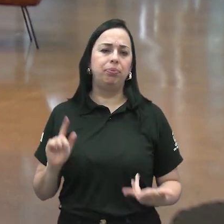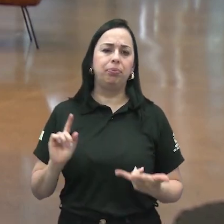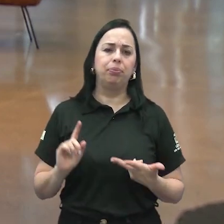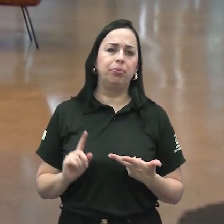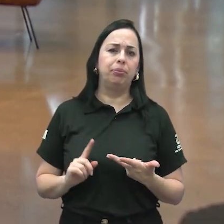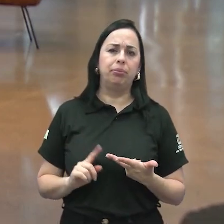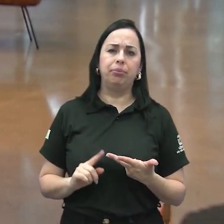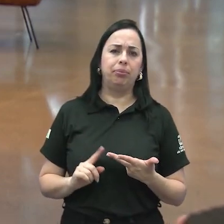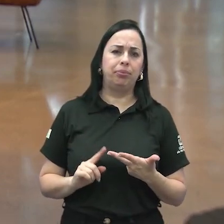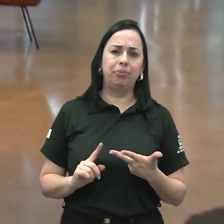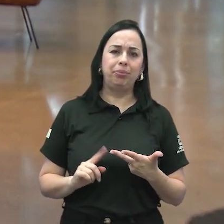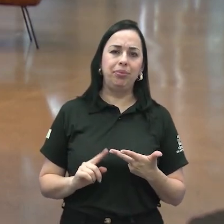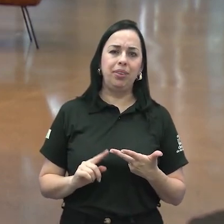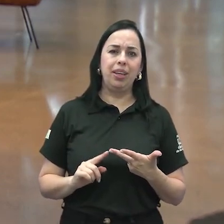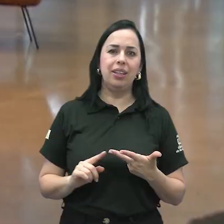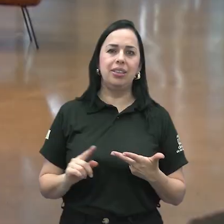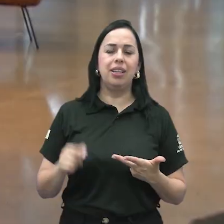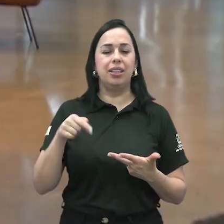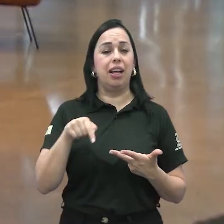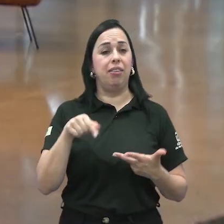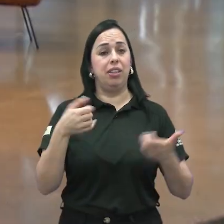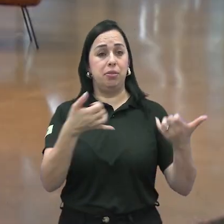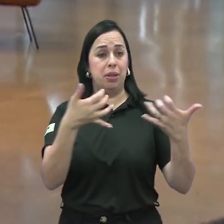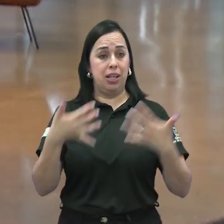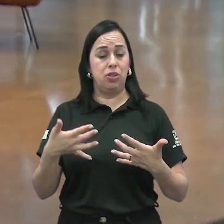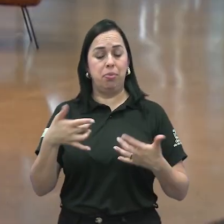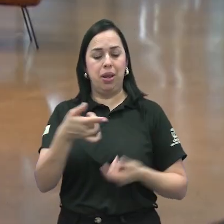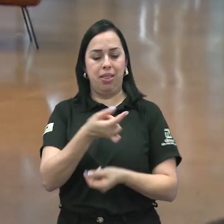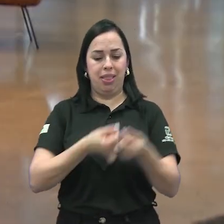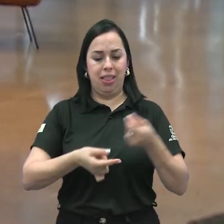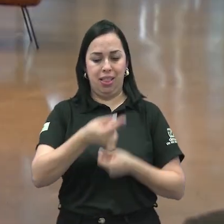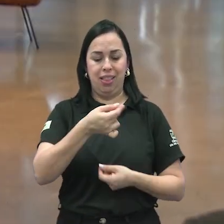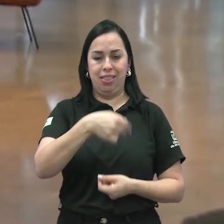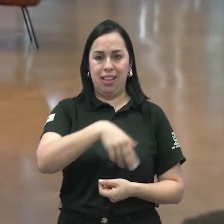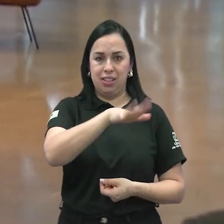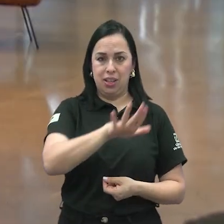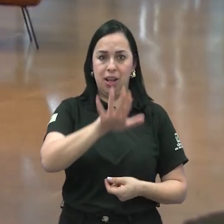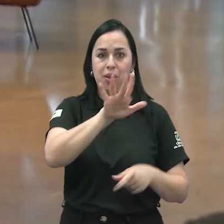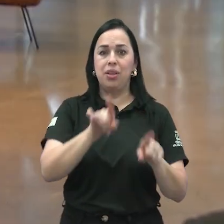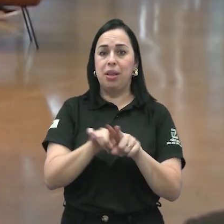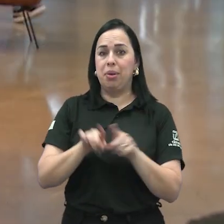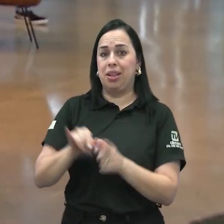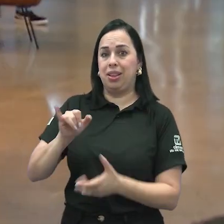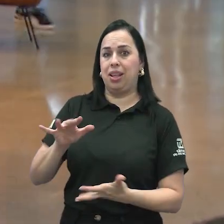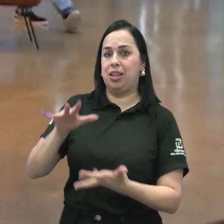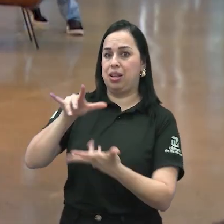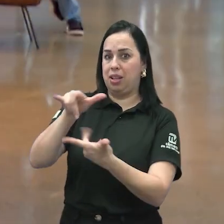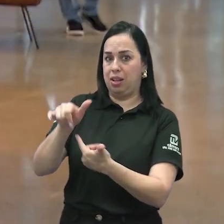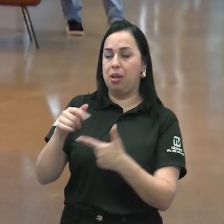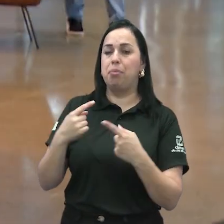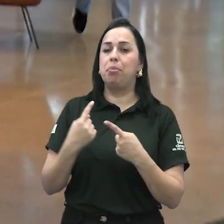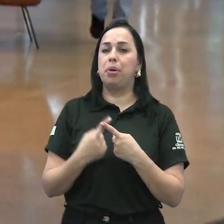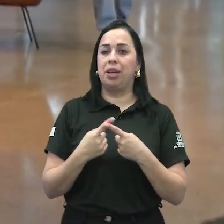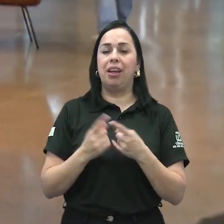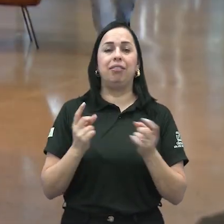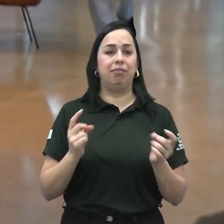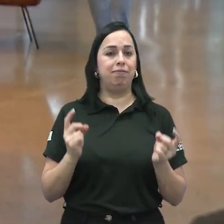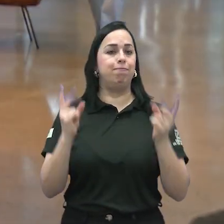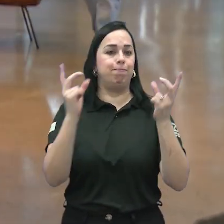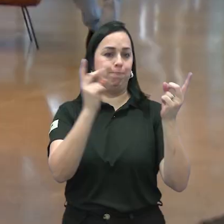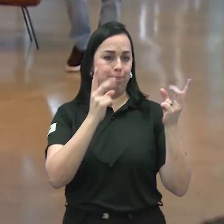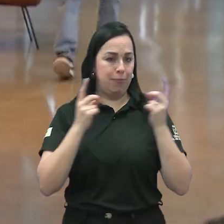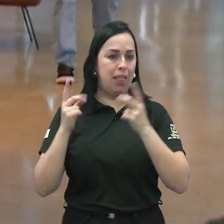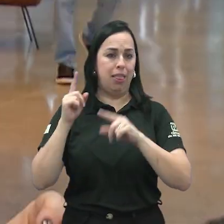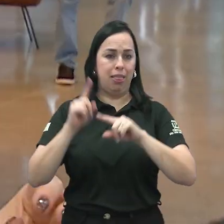ver com falar de negócios nacionais e internacionais, porque é um setor que tem essa demanda para fora do